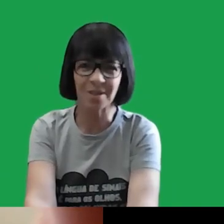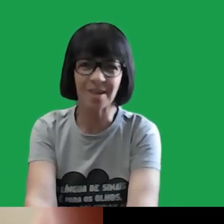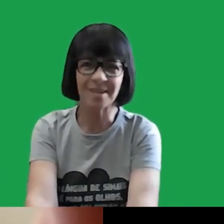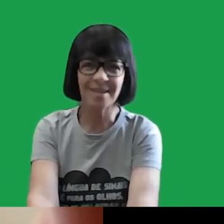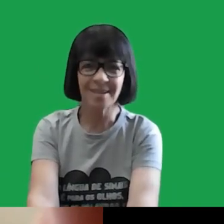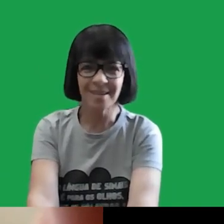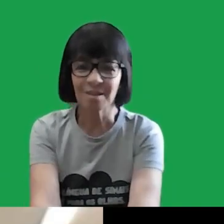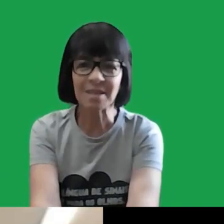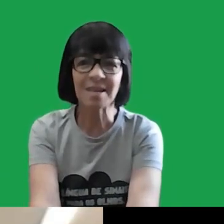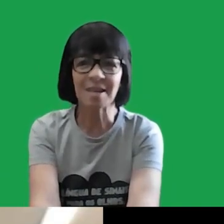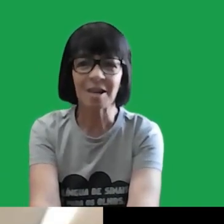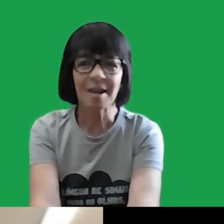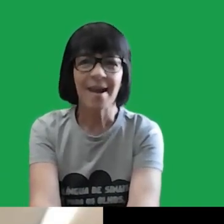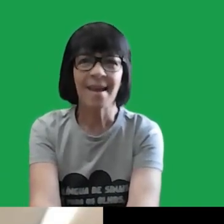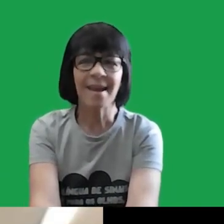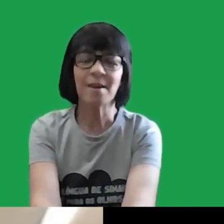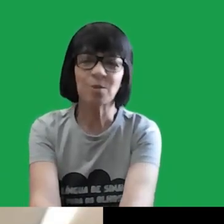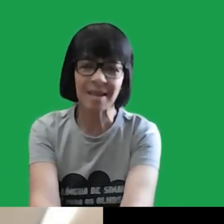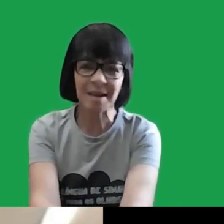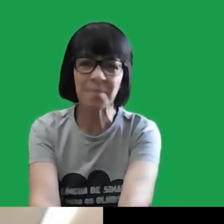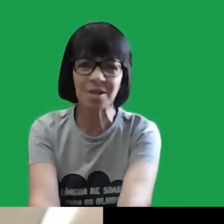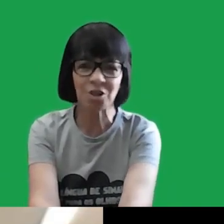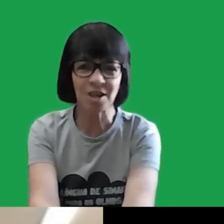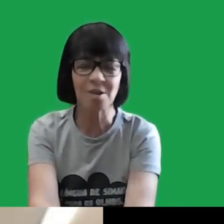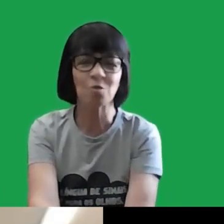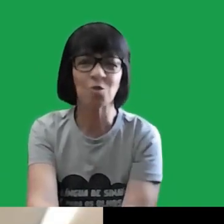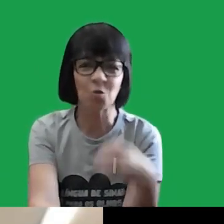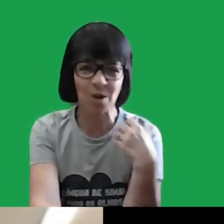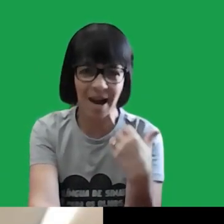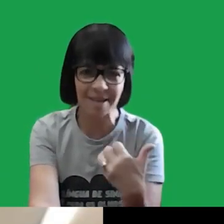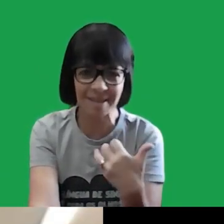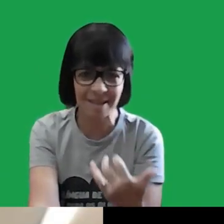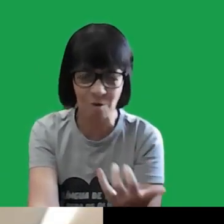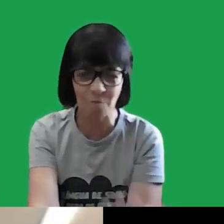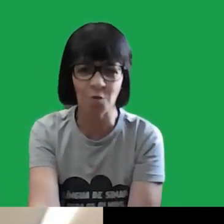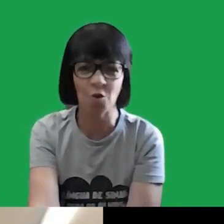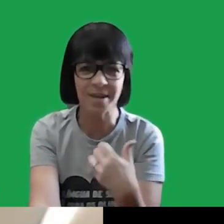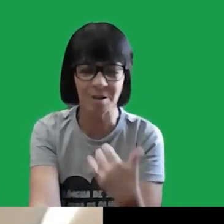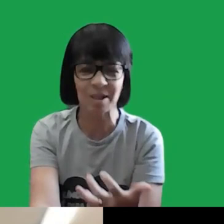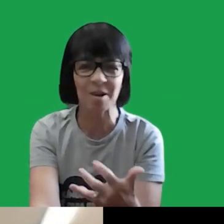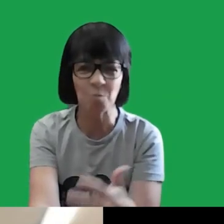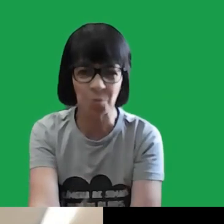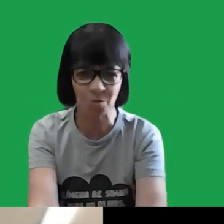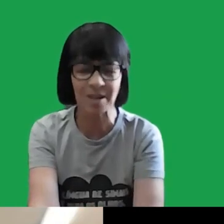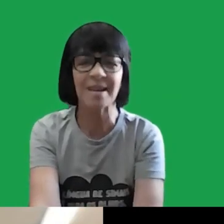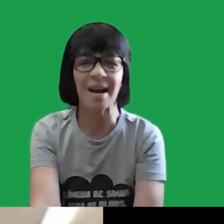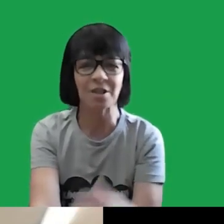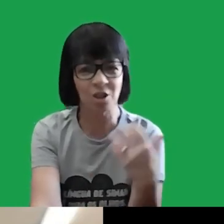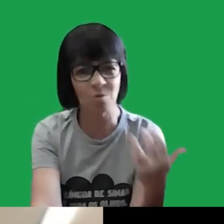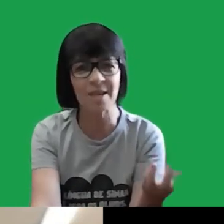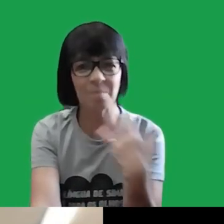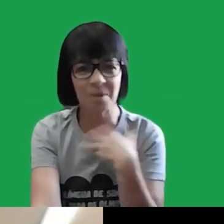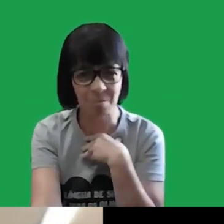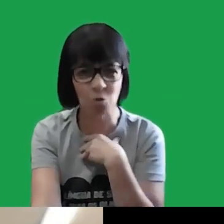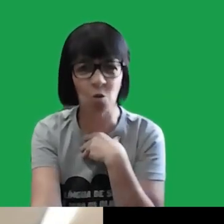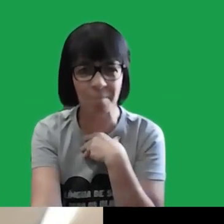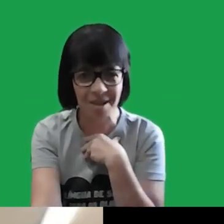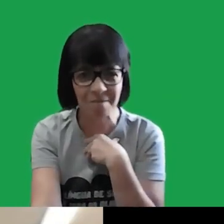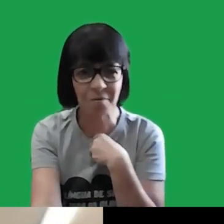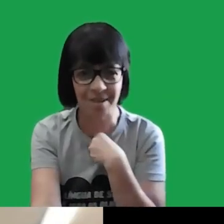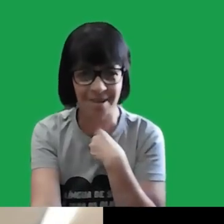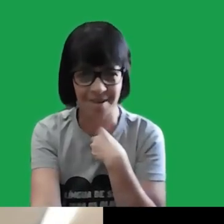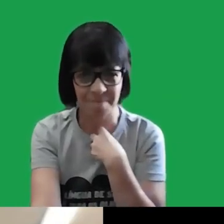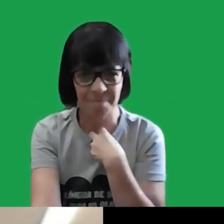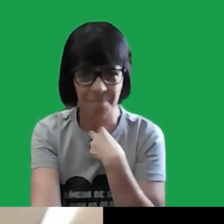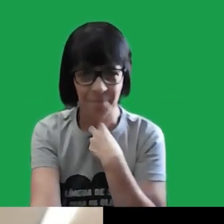criança surda. Então, assim, eu sempre digo nos lugares que eu vou e que eu tenho a oportunidade que o Libras mudou